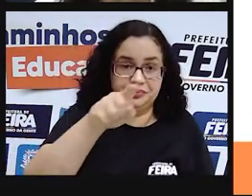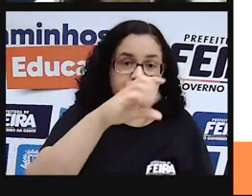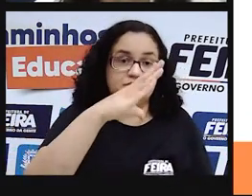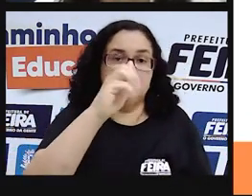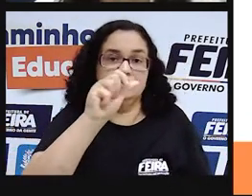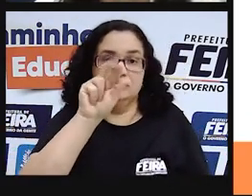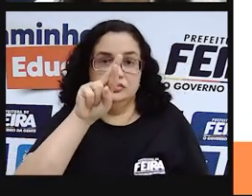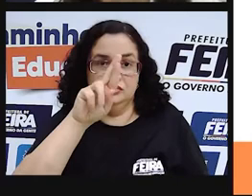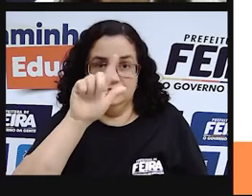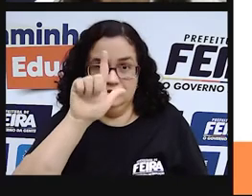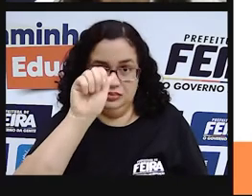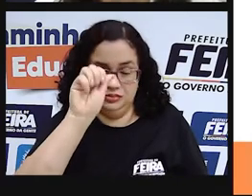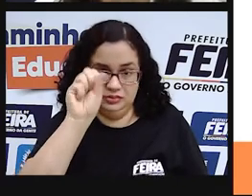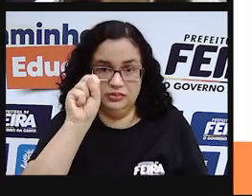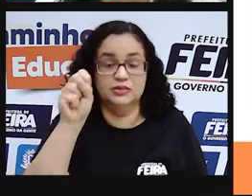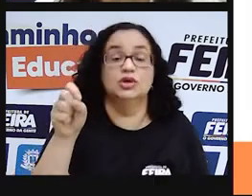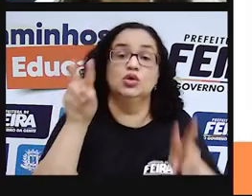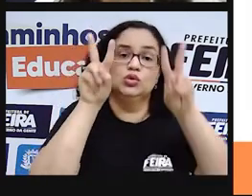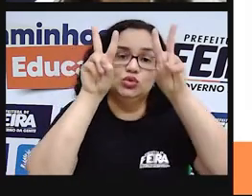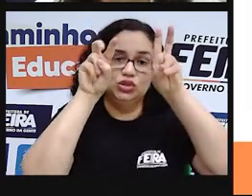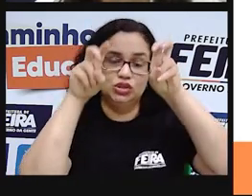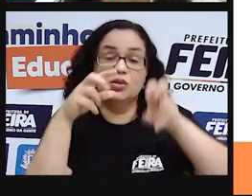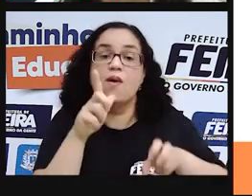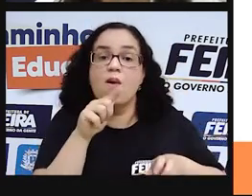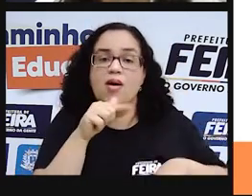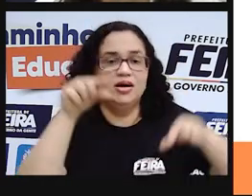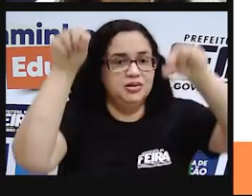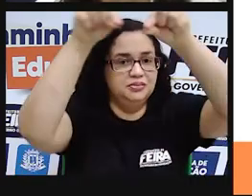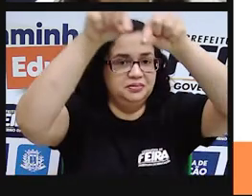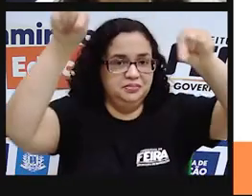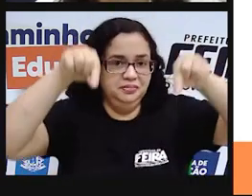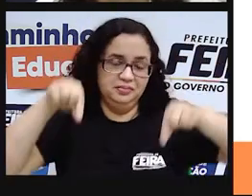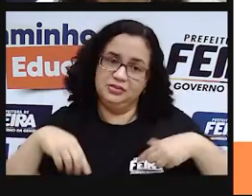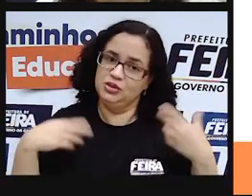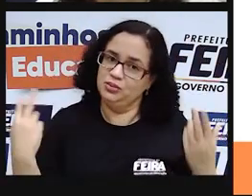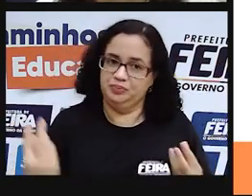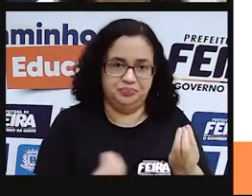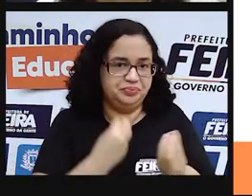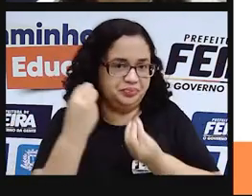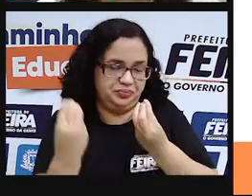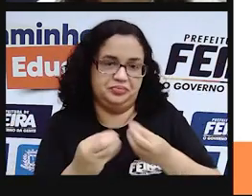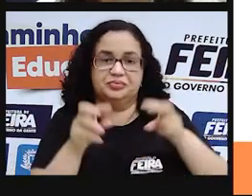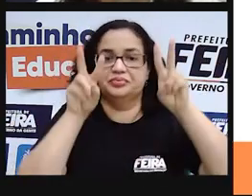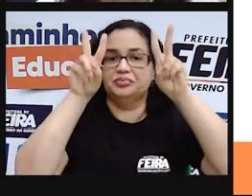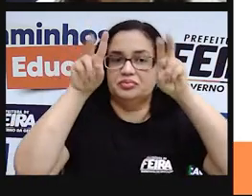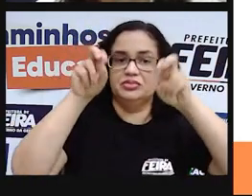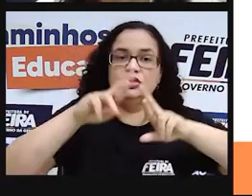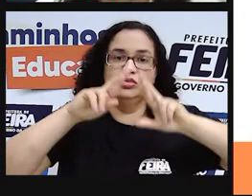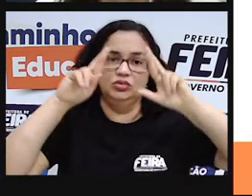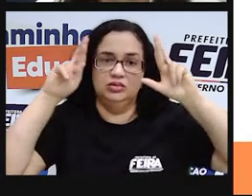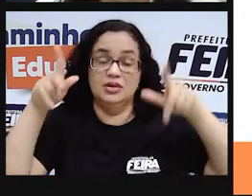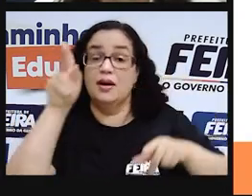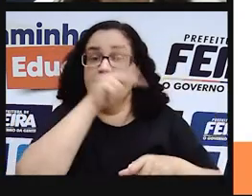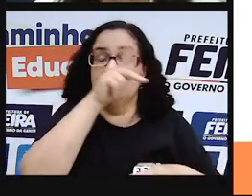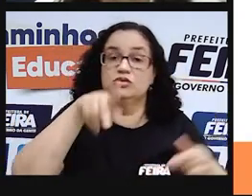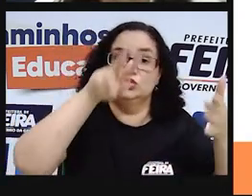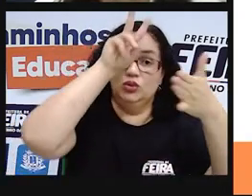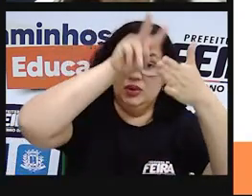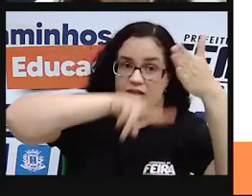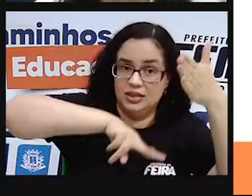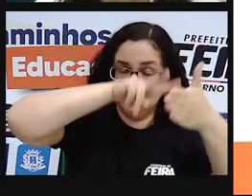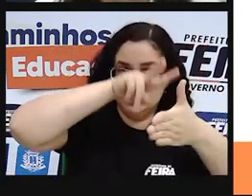e tem como título ó Lagoa né Não podia ser um título diferente a prova fazer a leitura